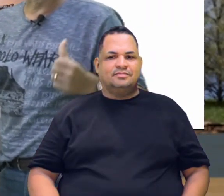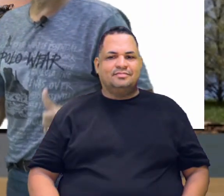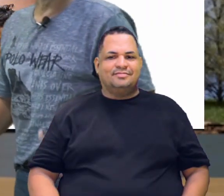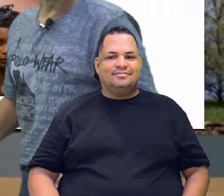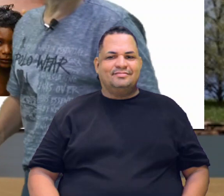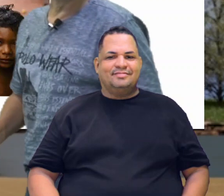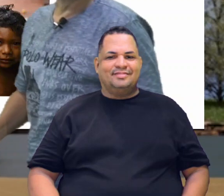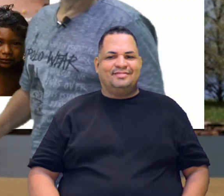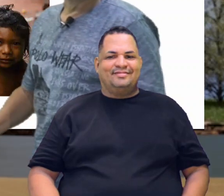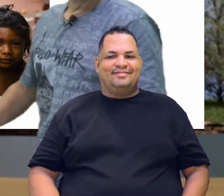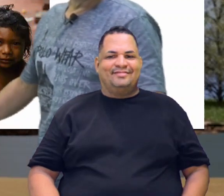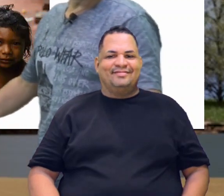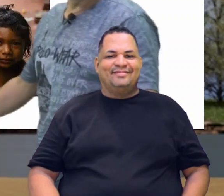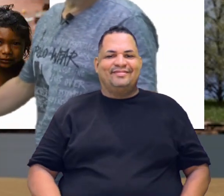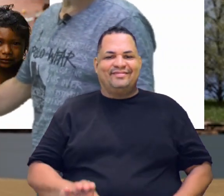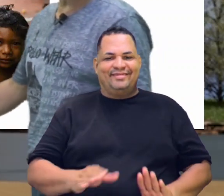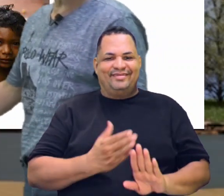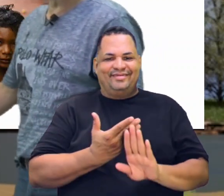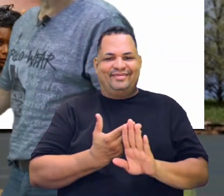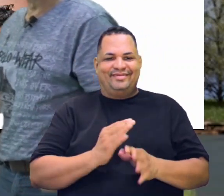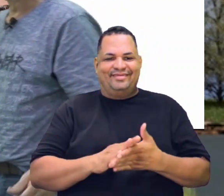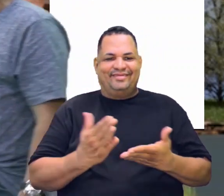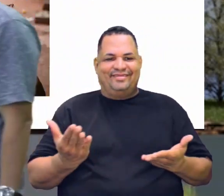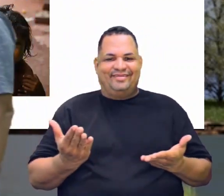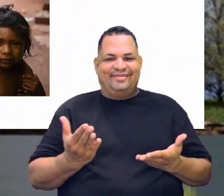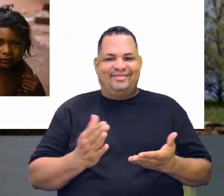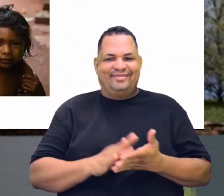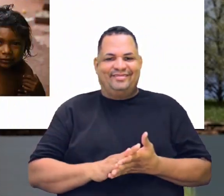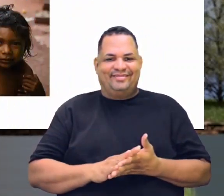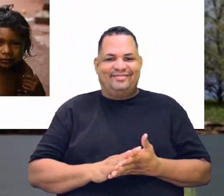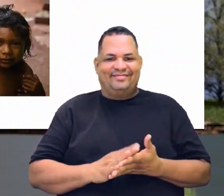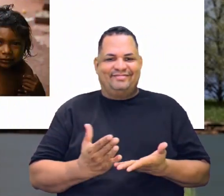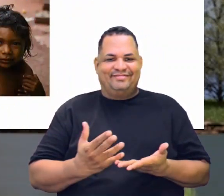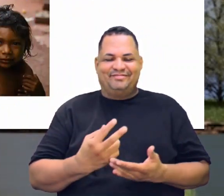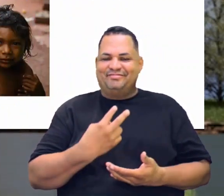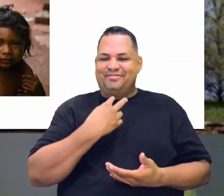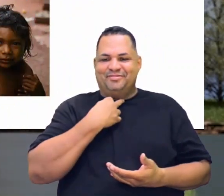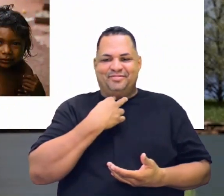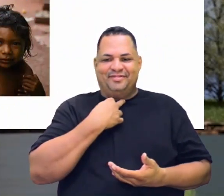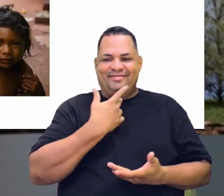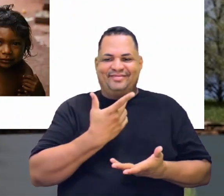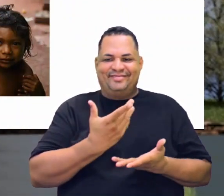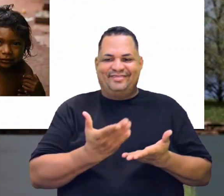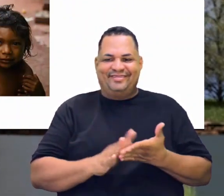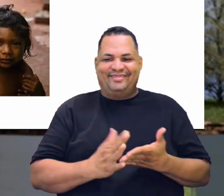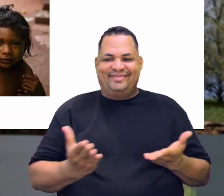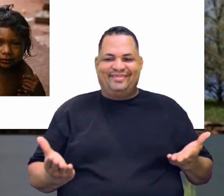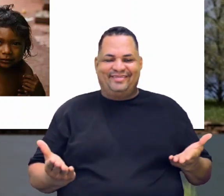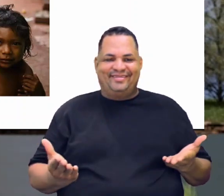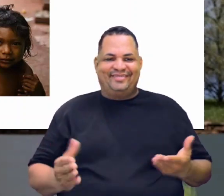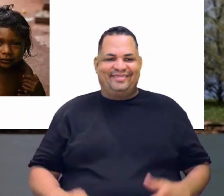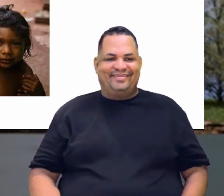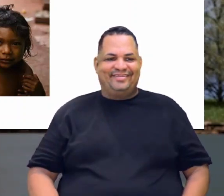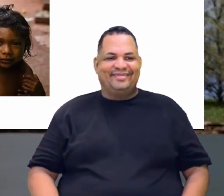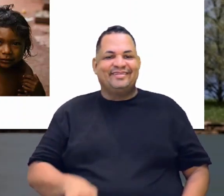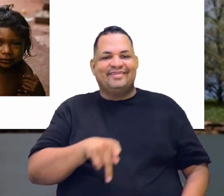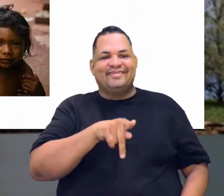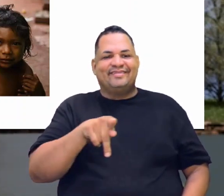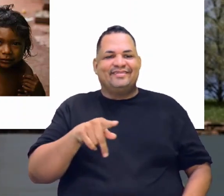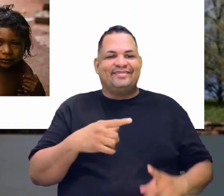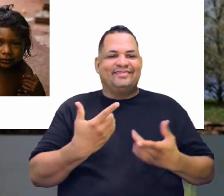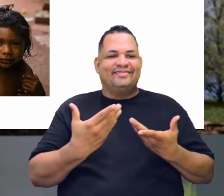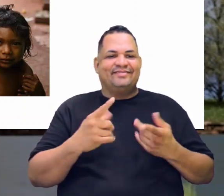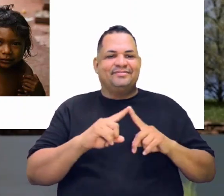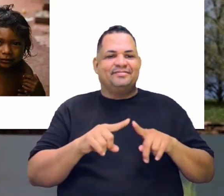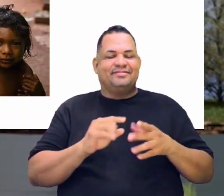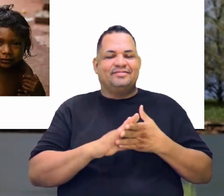aqui atrás do Sâmio, tá, Sâmio? Vou ficar atrás de você, Sâmio. Não é para eu ficar atrás de você, Sâmio, ó. Professor, mas como